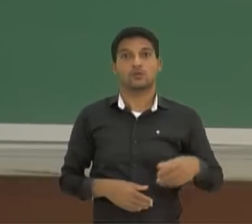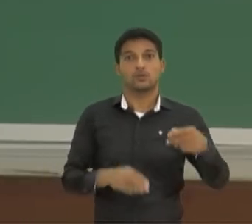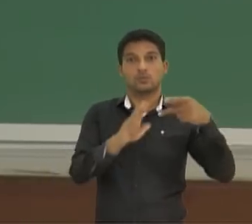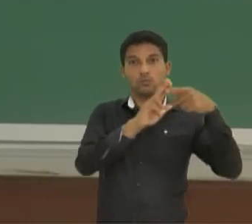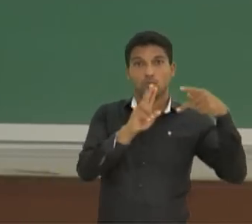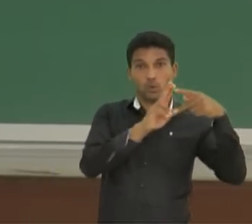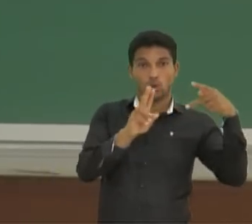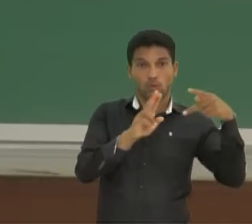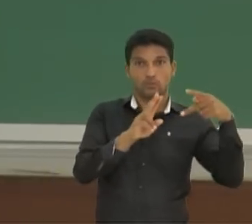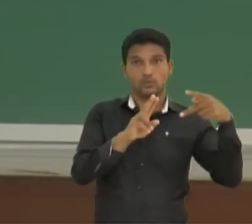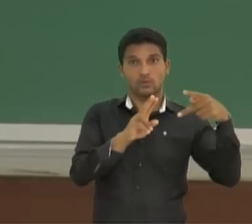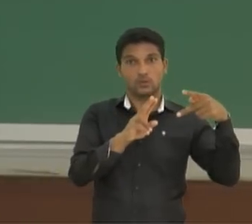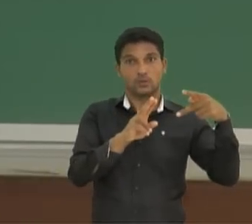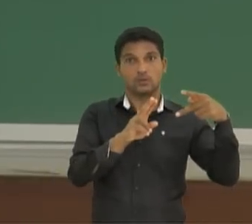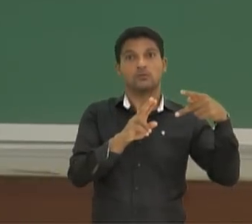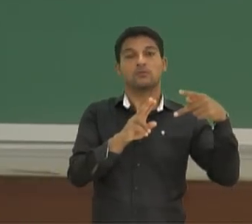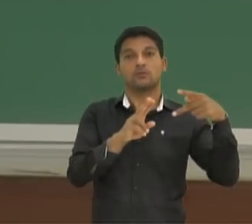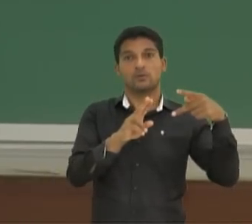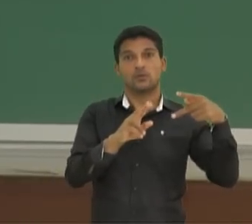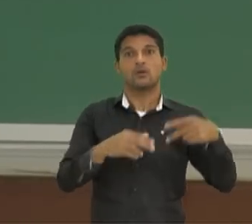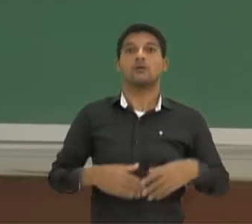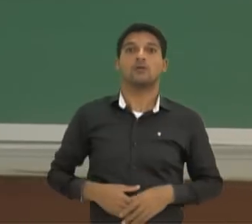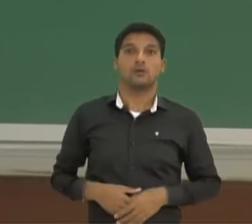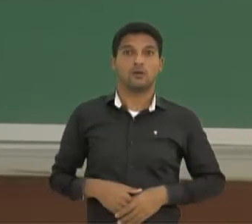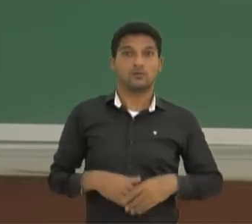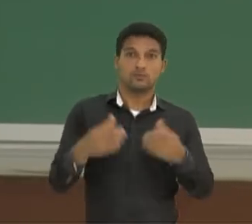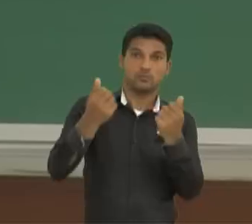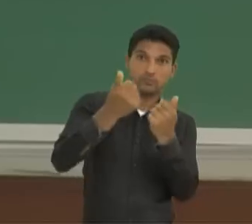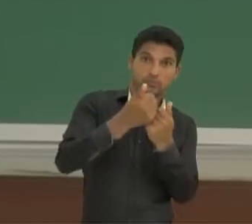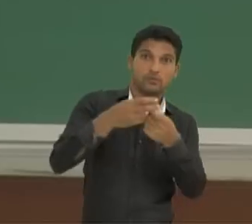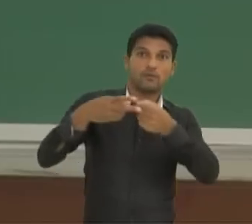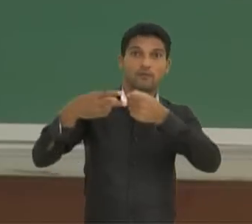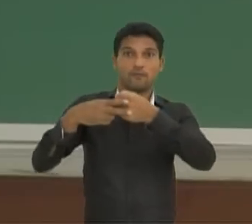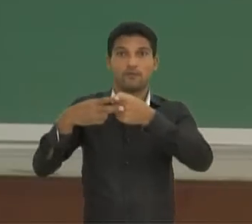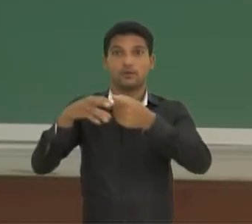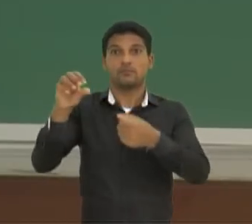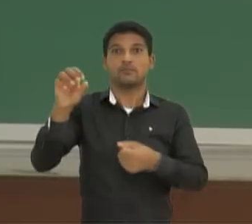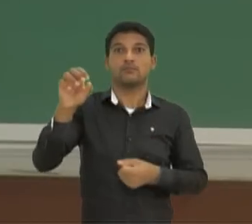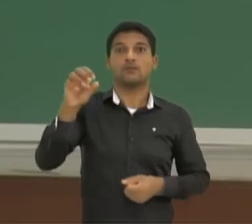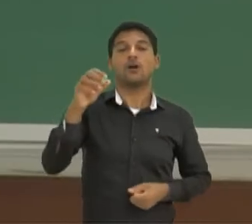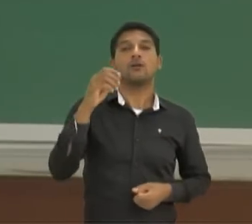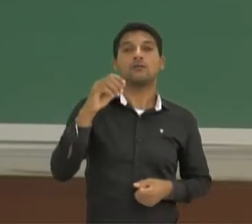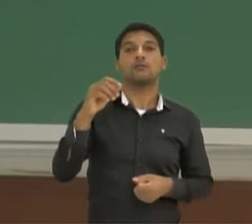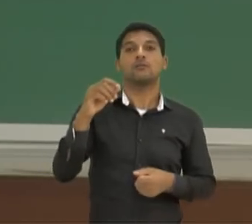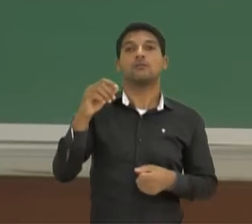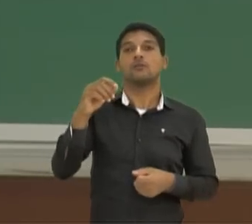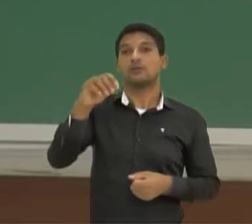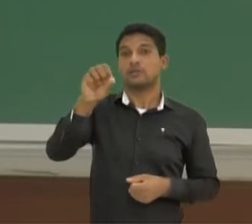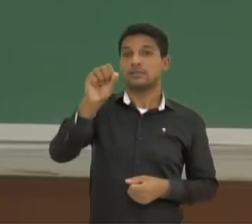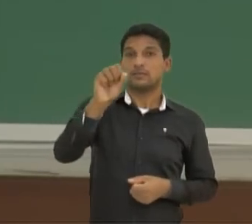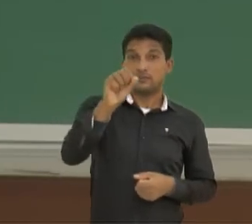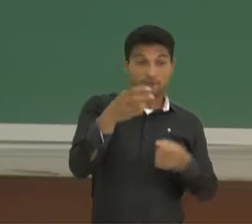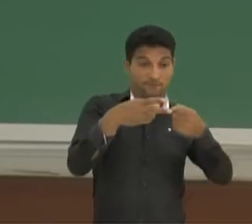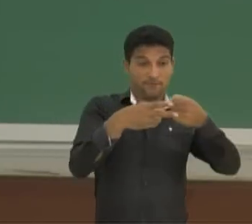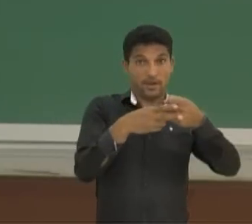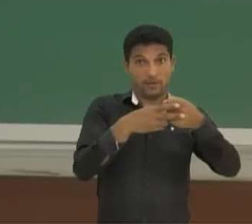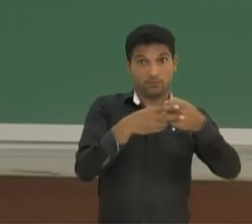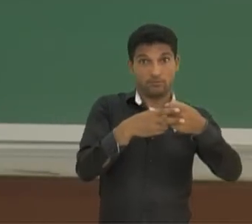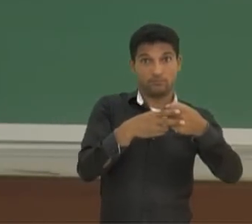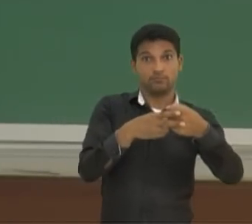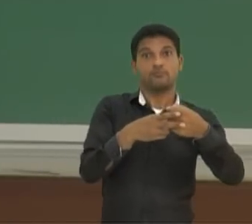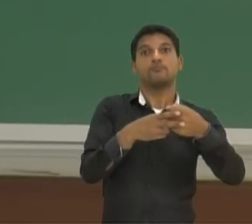me sirvo da presente. Então, sirvo-me da presente o quê? Da presente carta. Né? Fiz uma elipse ali, não precisa escrever a palavra